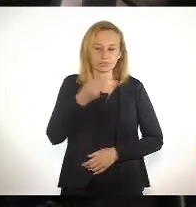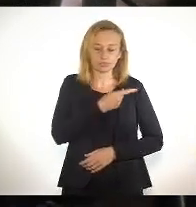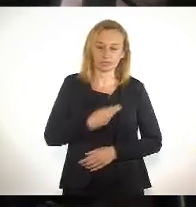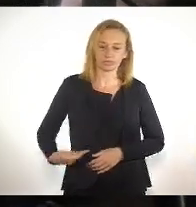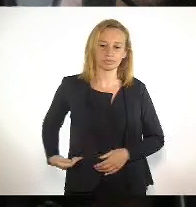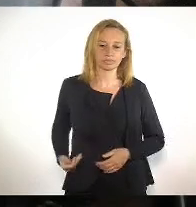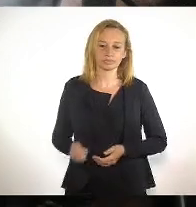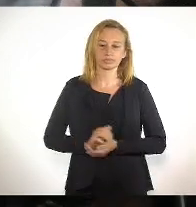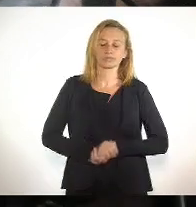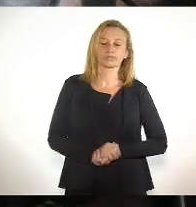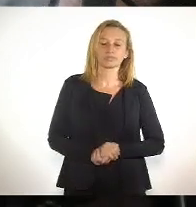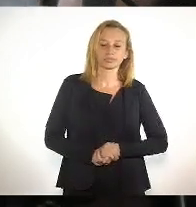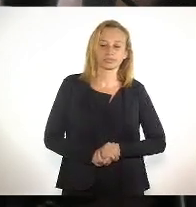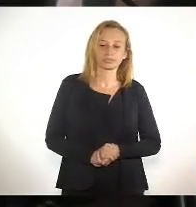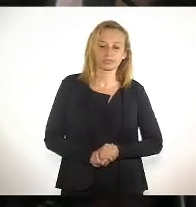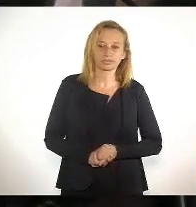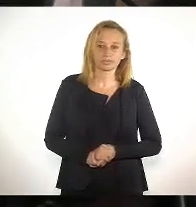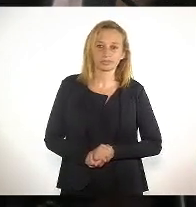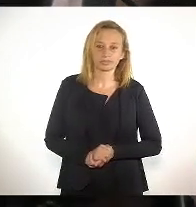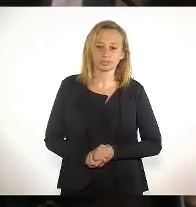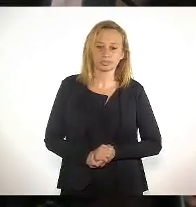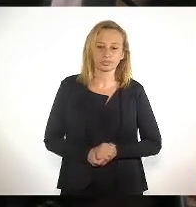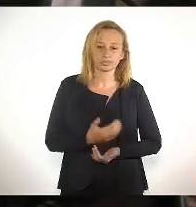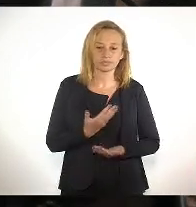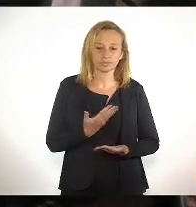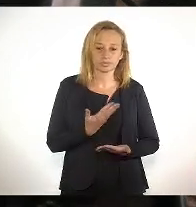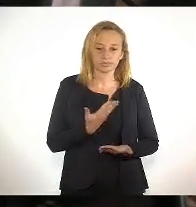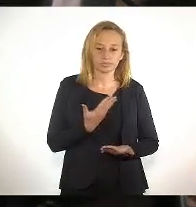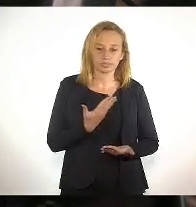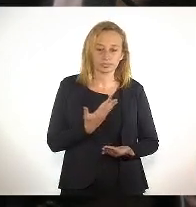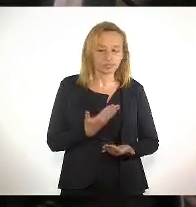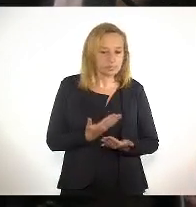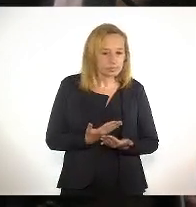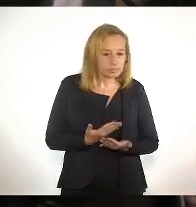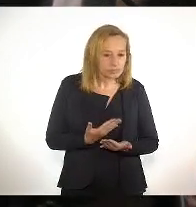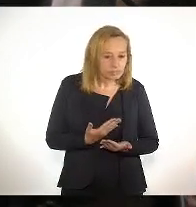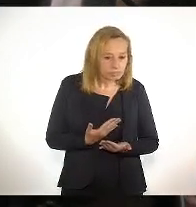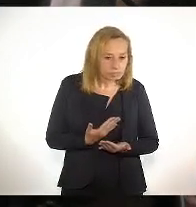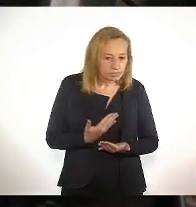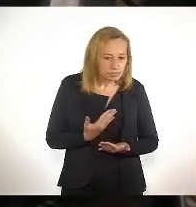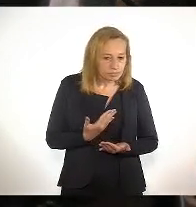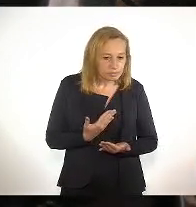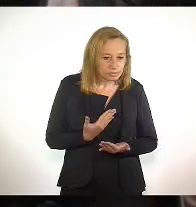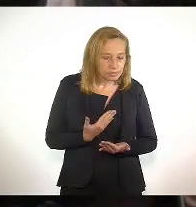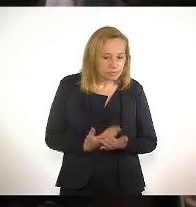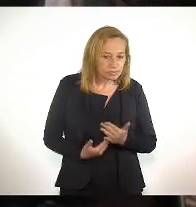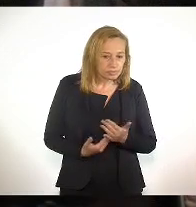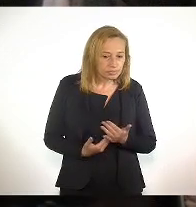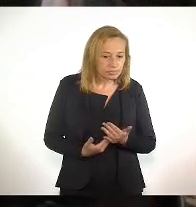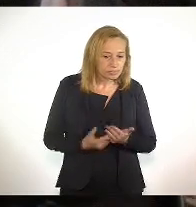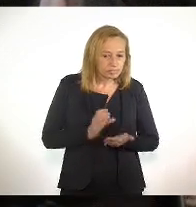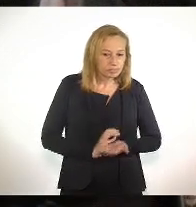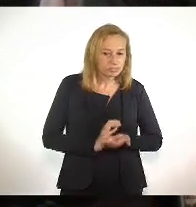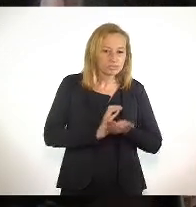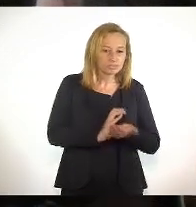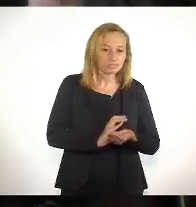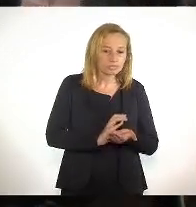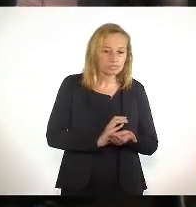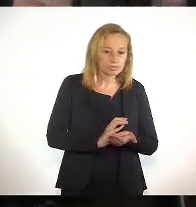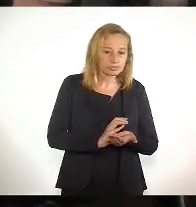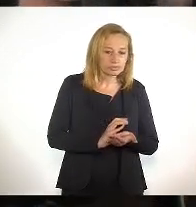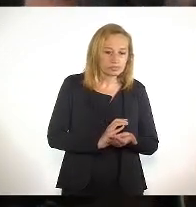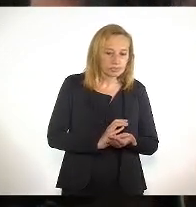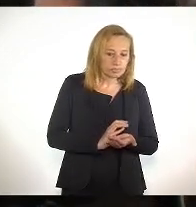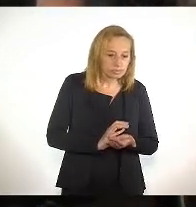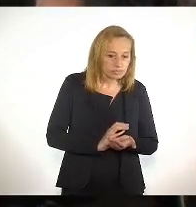o envio de mensagem dispondo sobre a perda da função pública e seus reflexos sobre os benefícios previdenciários adquiridos aplicados